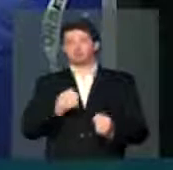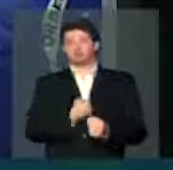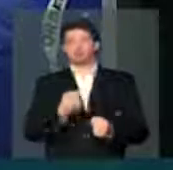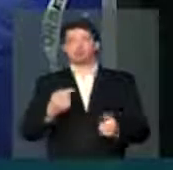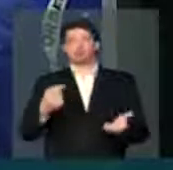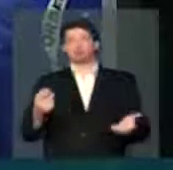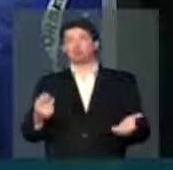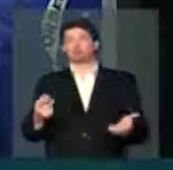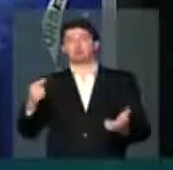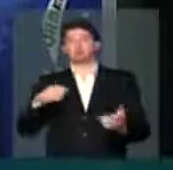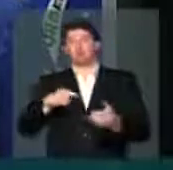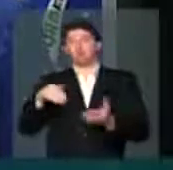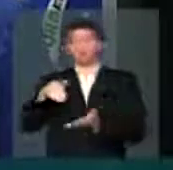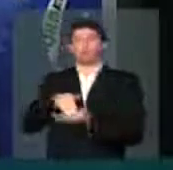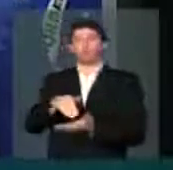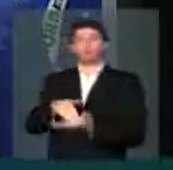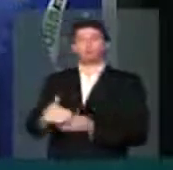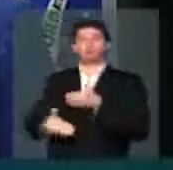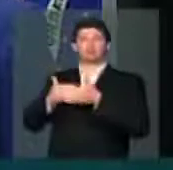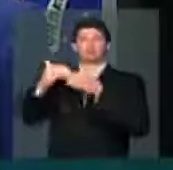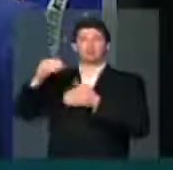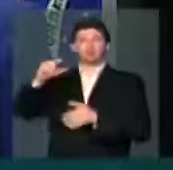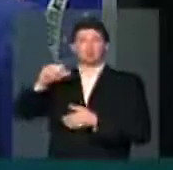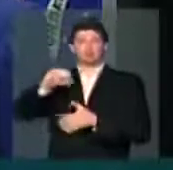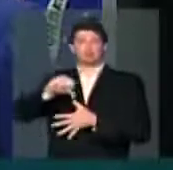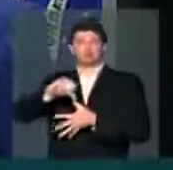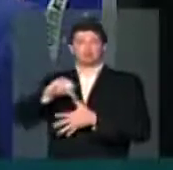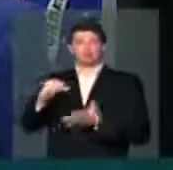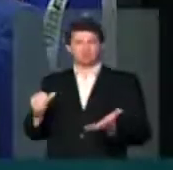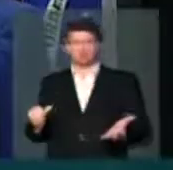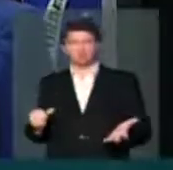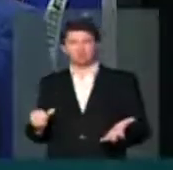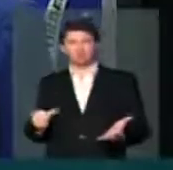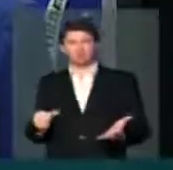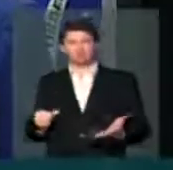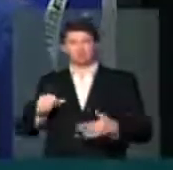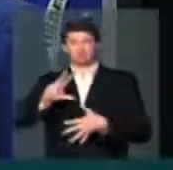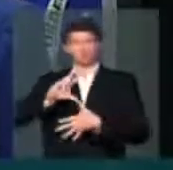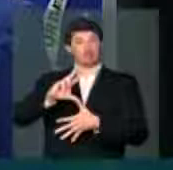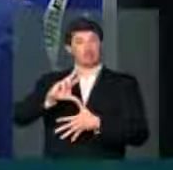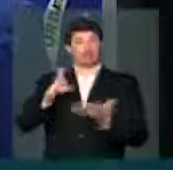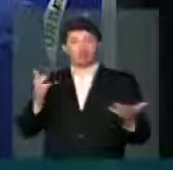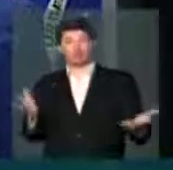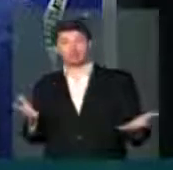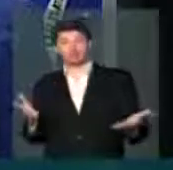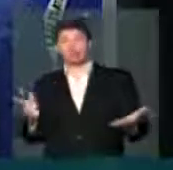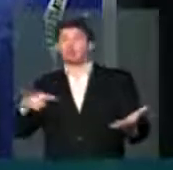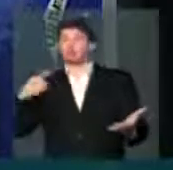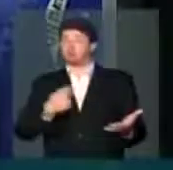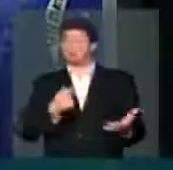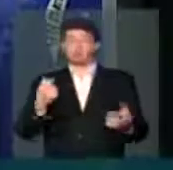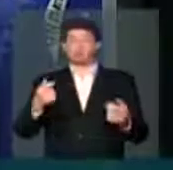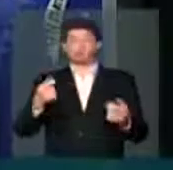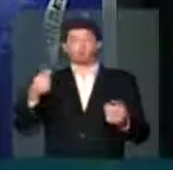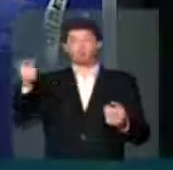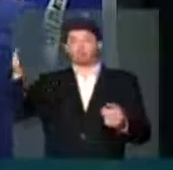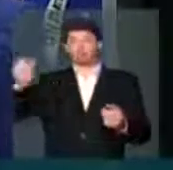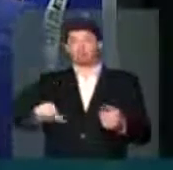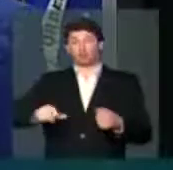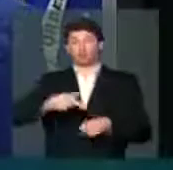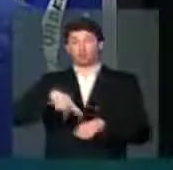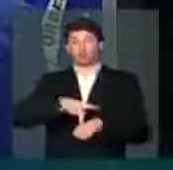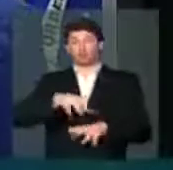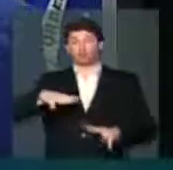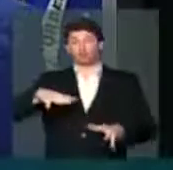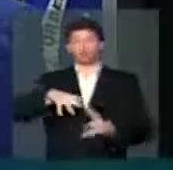sejamos a lanterninha do crescimento da América do Sul, da América Latina. Nós sejamos um dos piores países